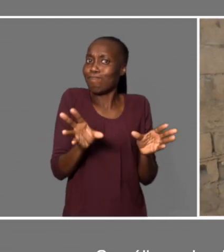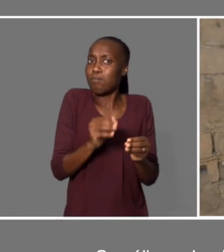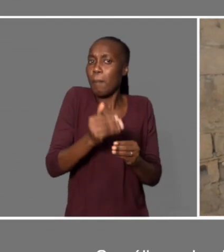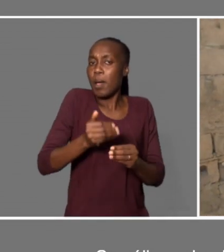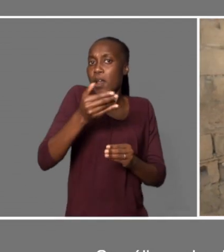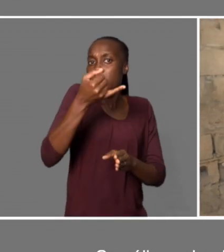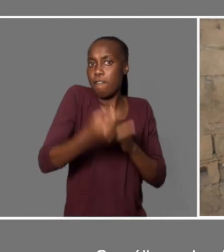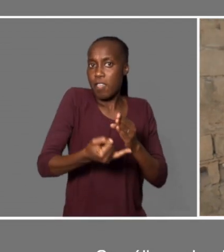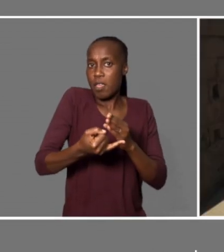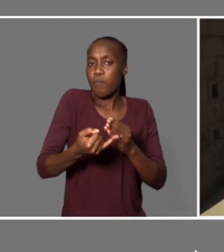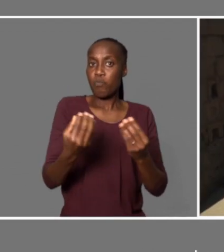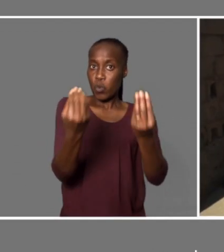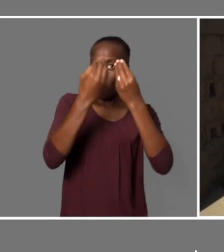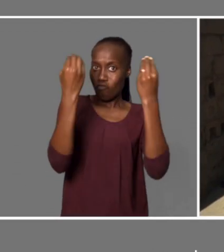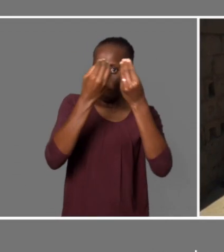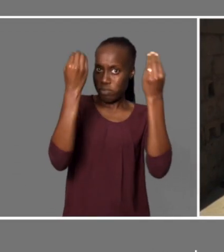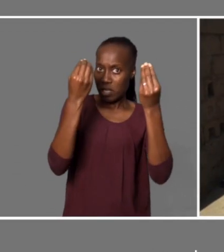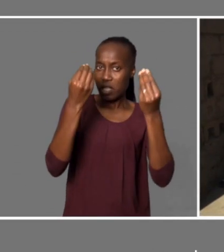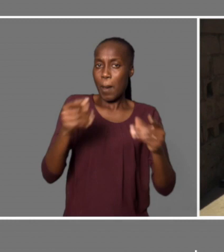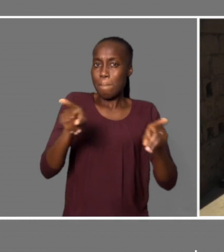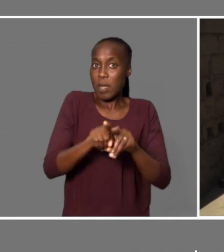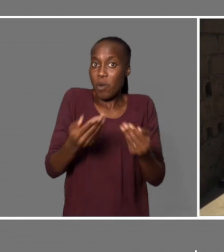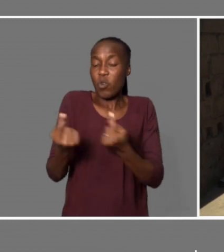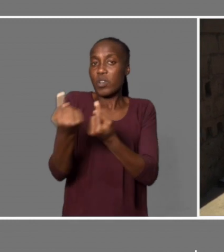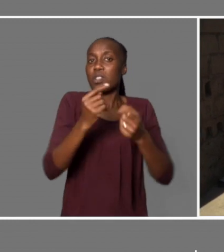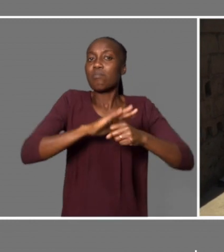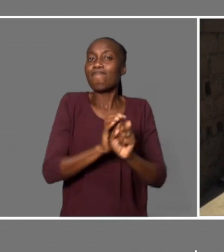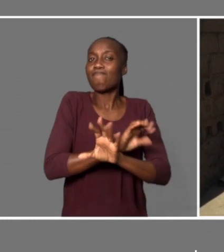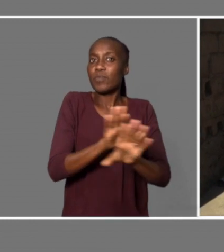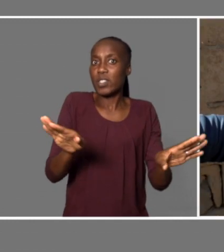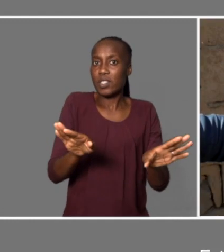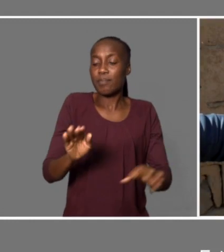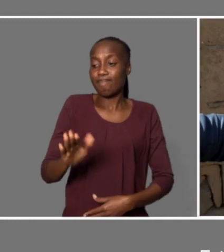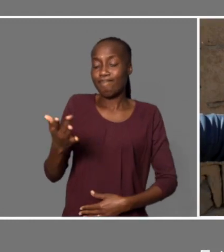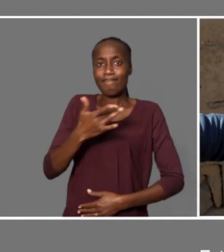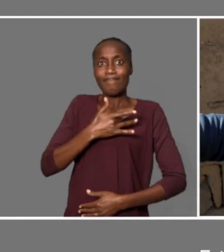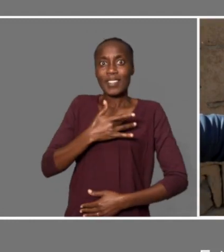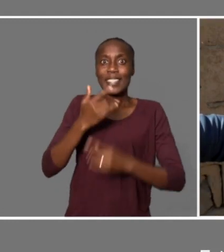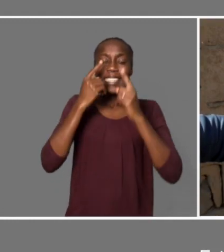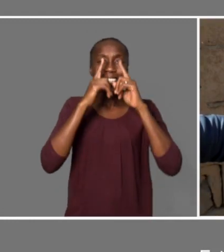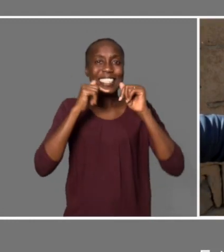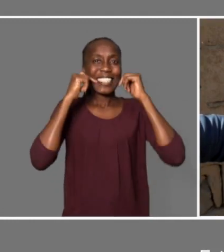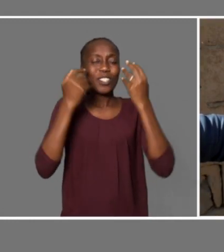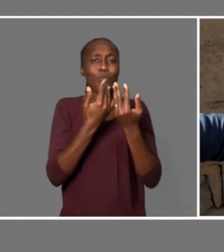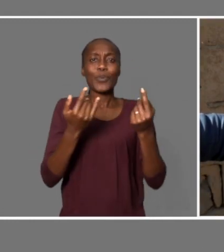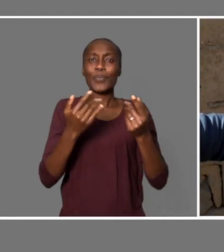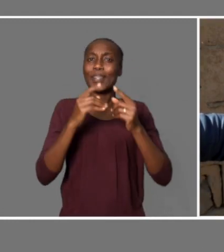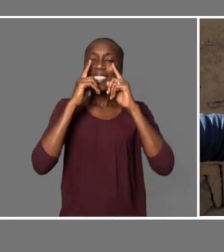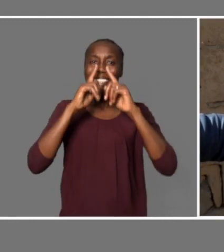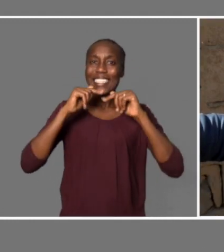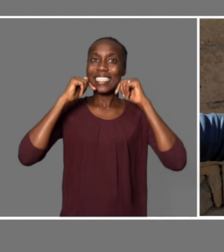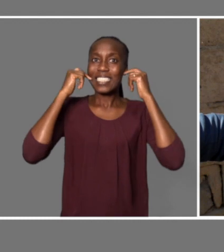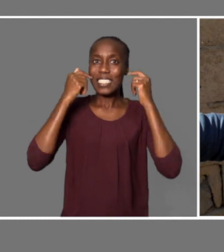final de curso, mesmo durante a pandemia da Covid-19. Estou muito satisfeito, na verdade. Estou muito